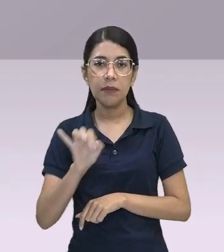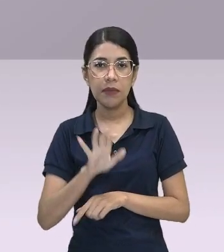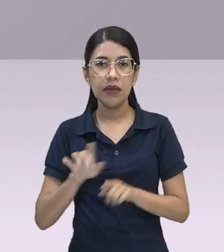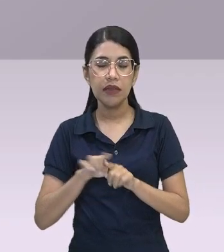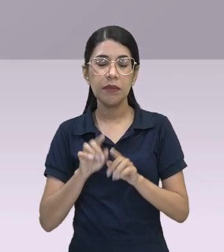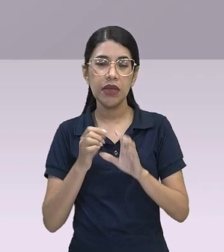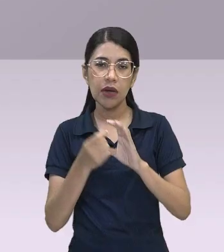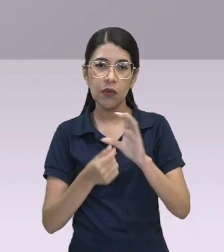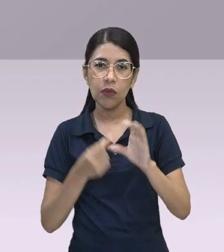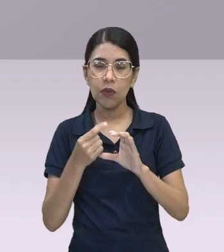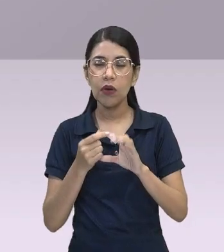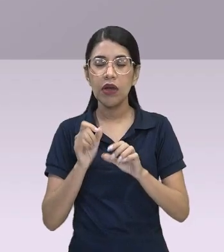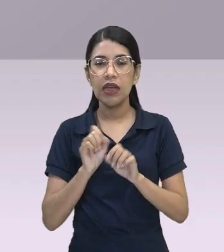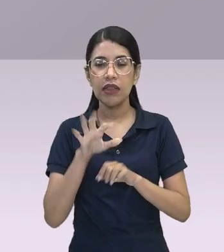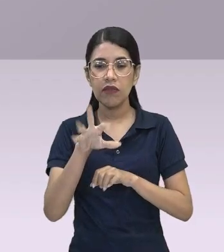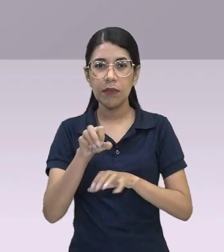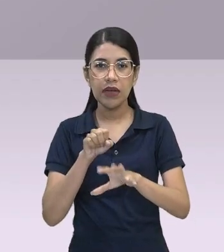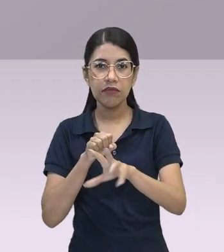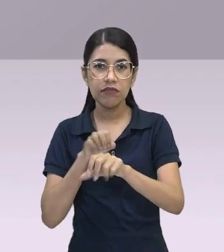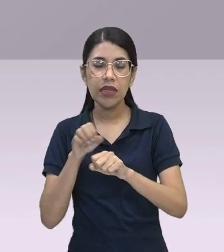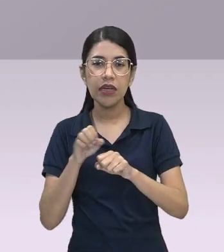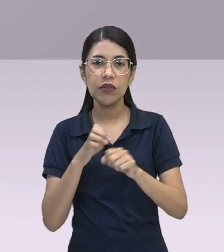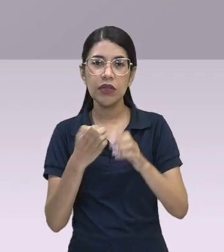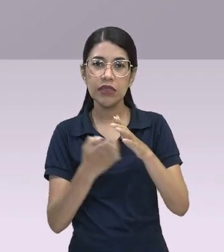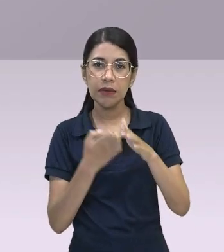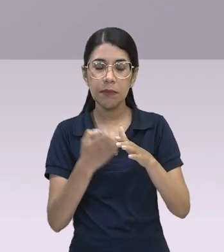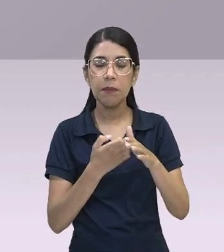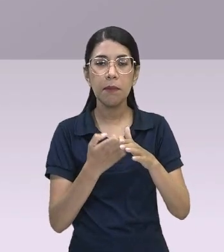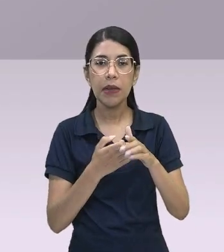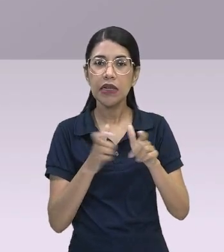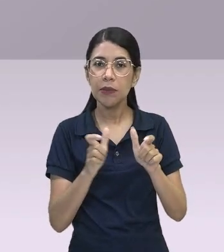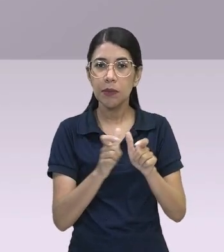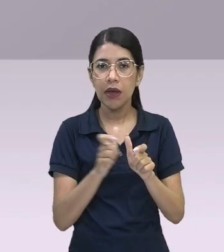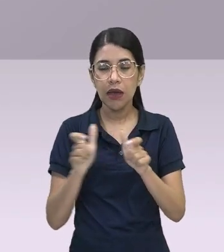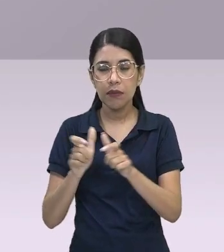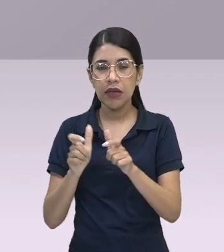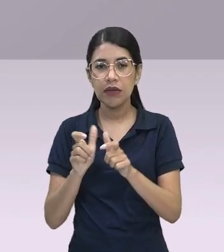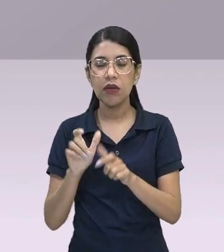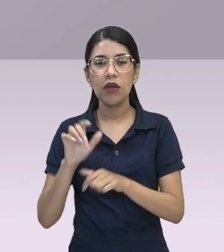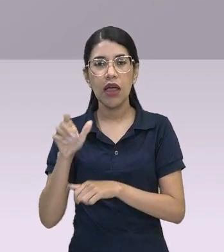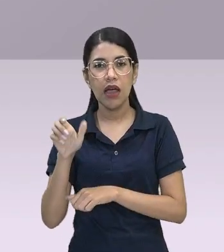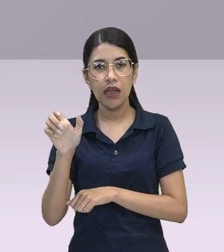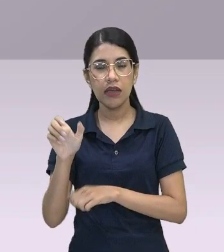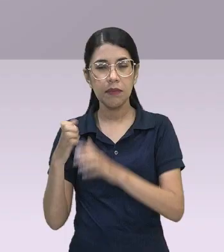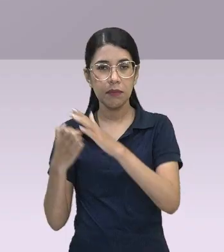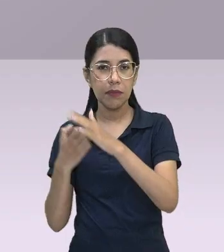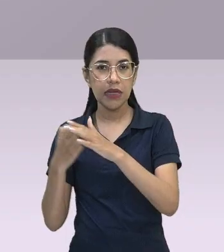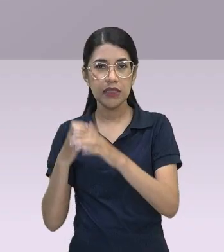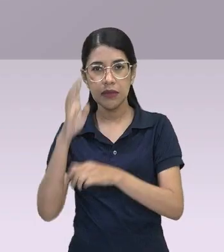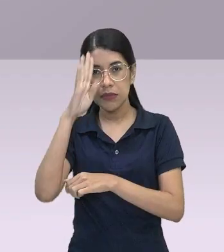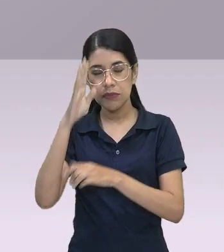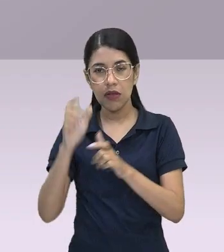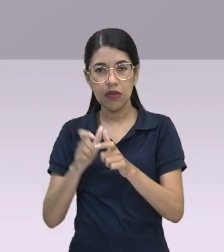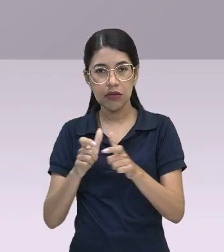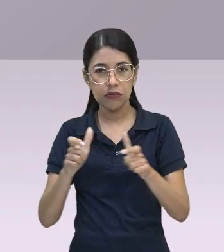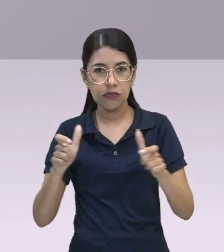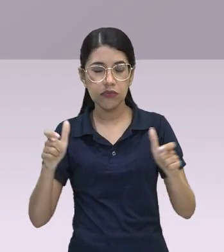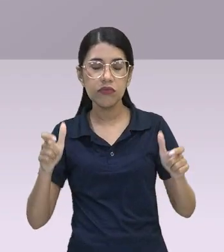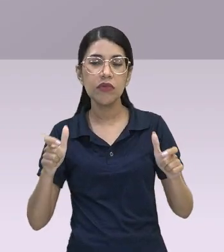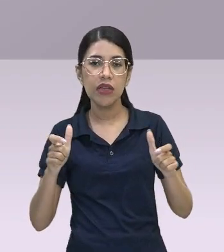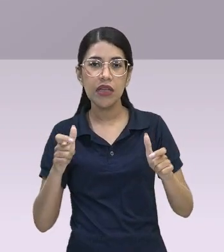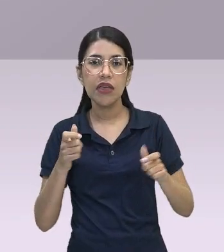engolindo literalmente capitalistas menores para ficar gordo e assim controlar o comércio. Um